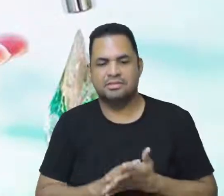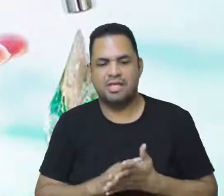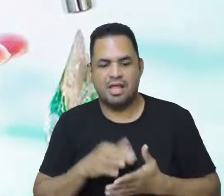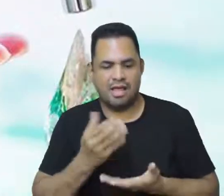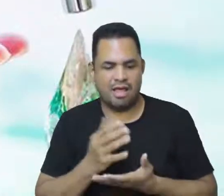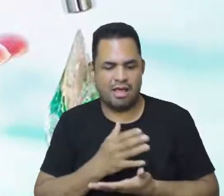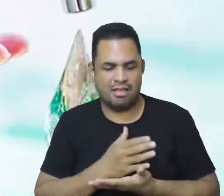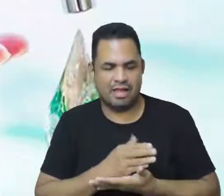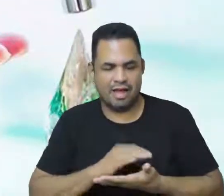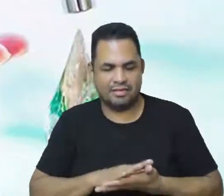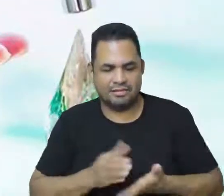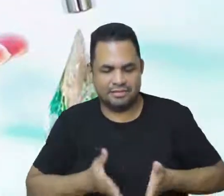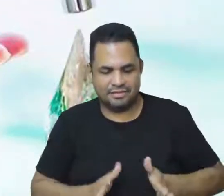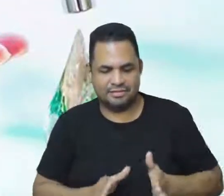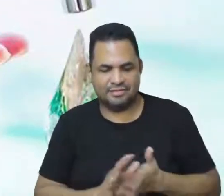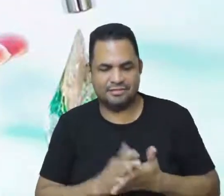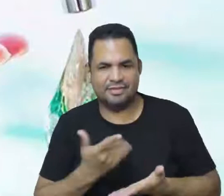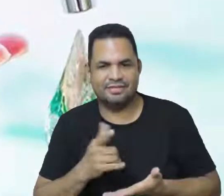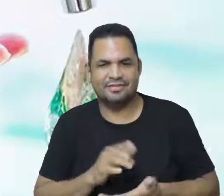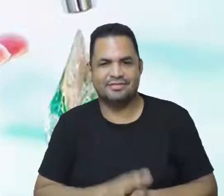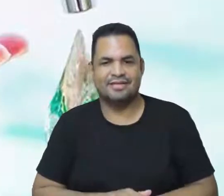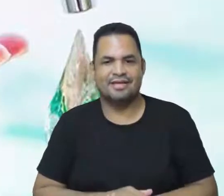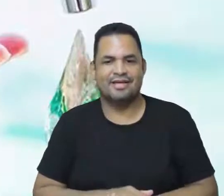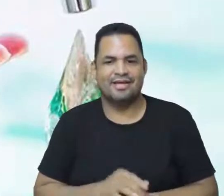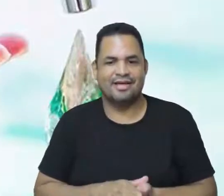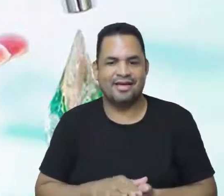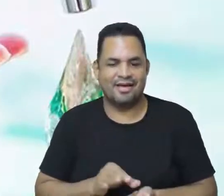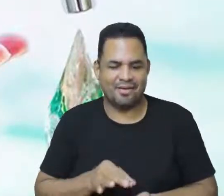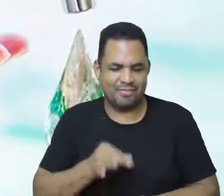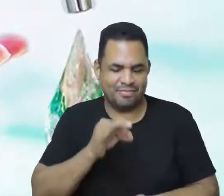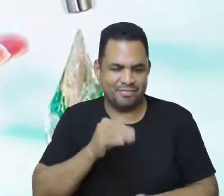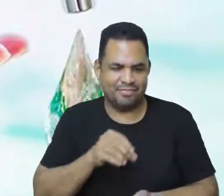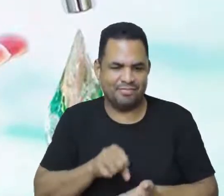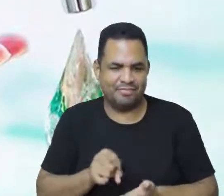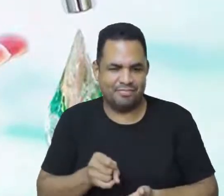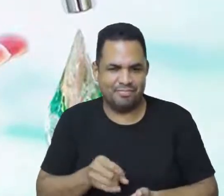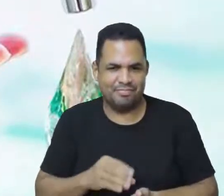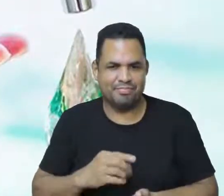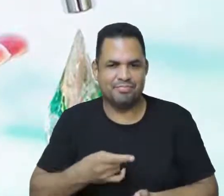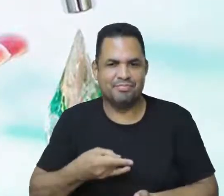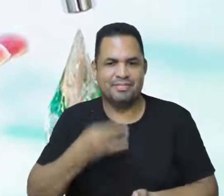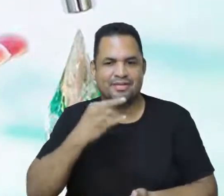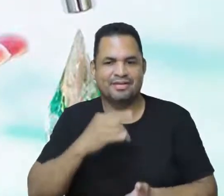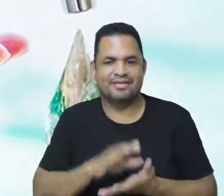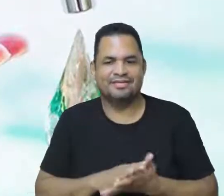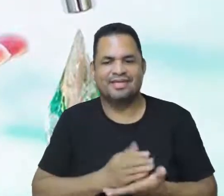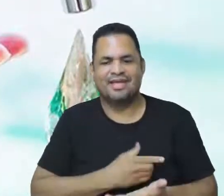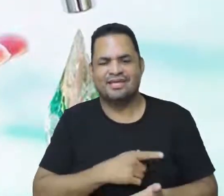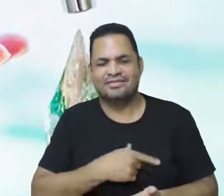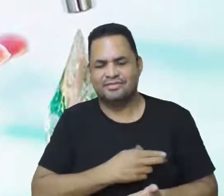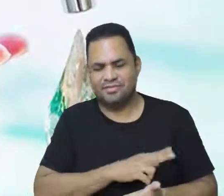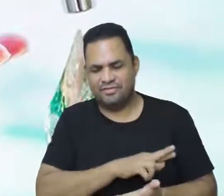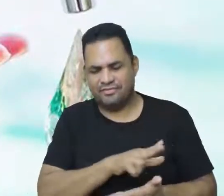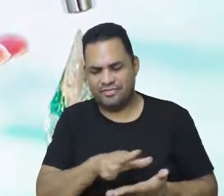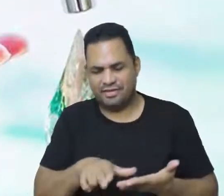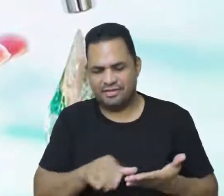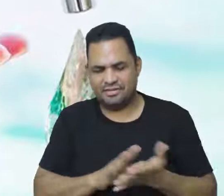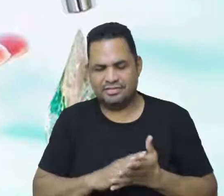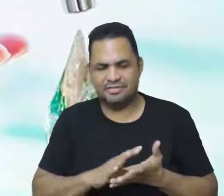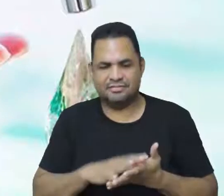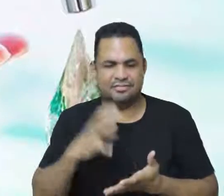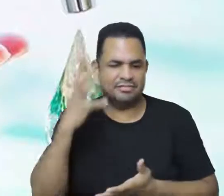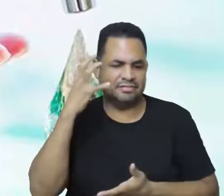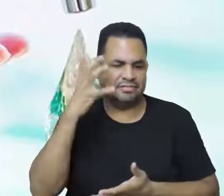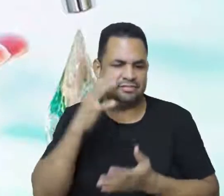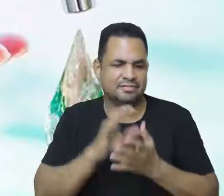pinga da boa é difícil de encontrar. E aí segue a musguinha, e mais outras, filmes para vocês.